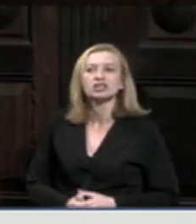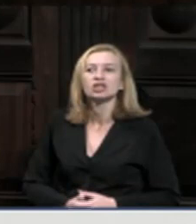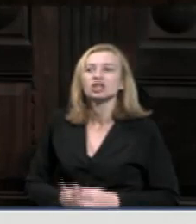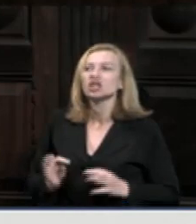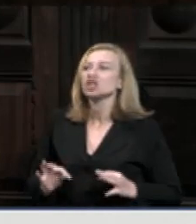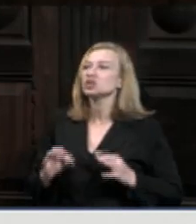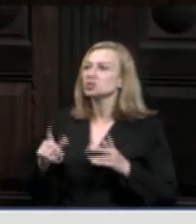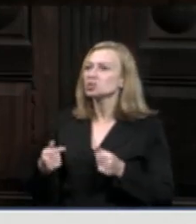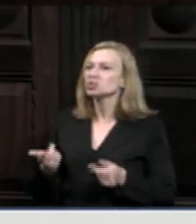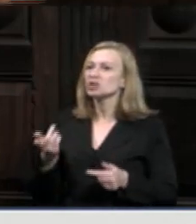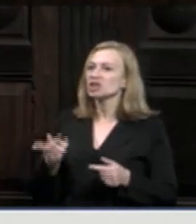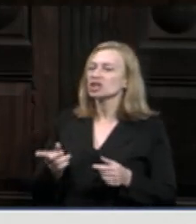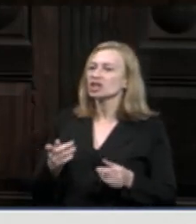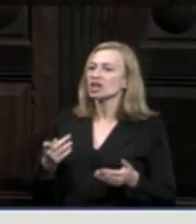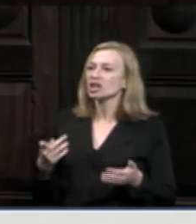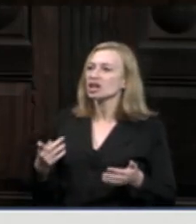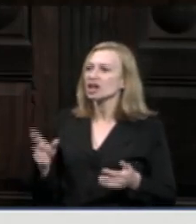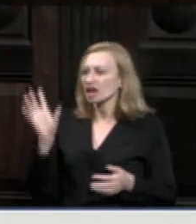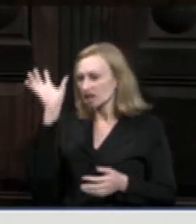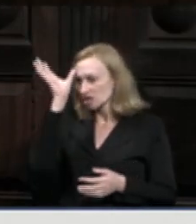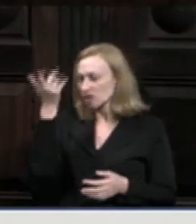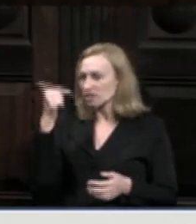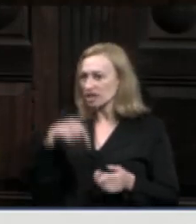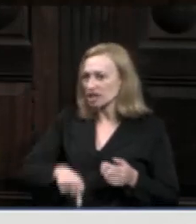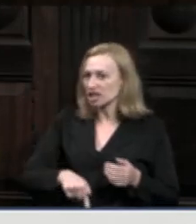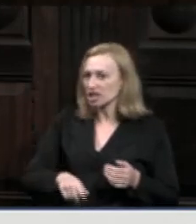uma imoralidade.